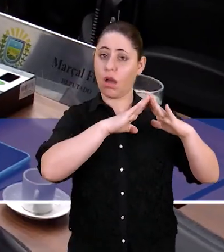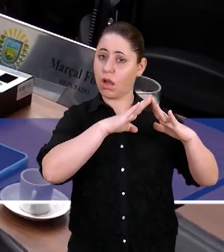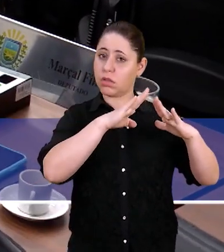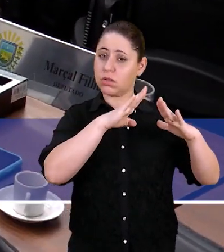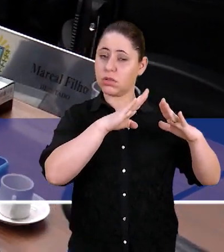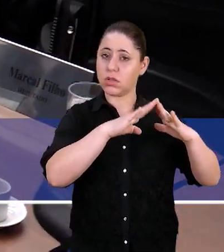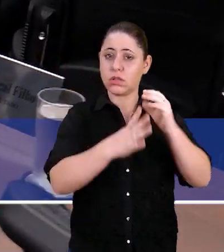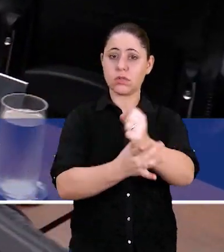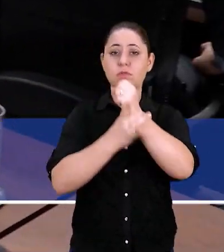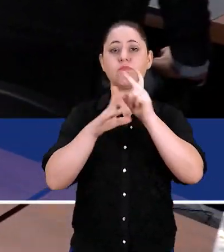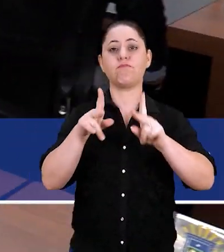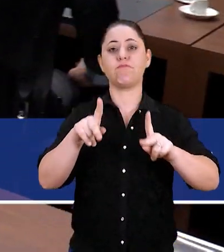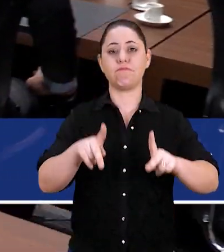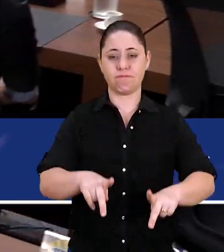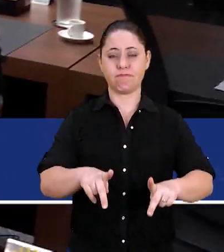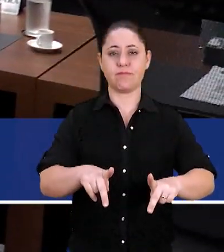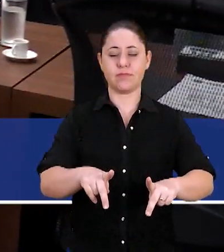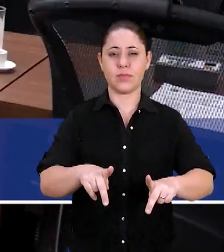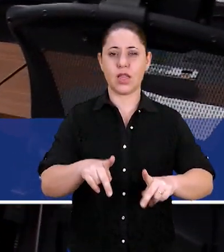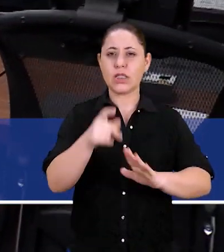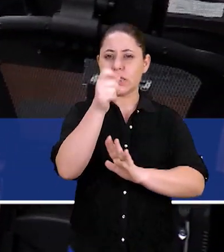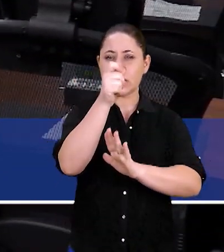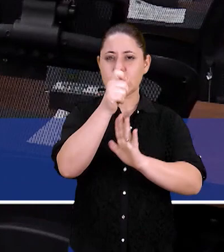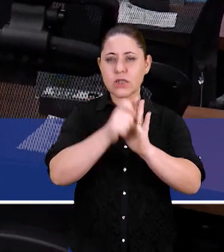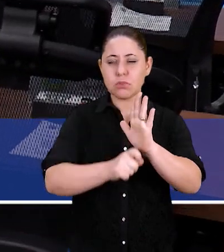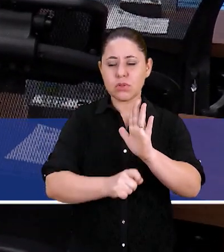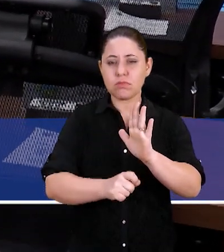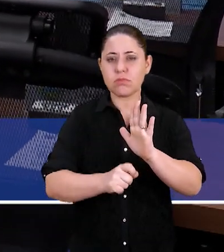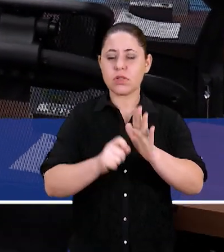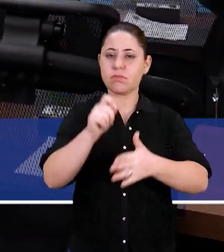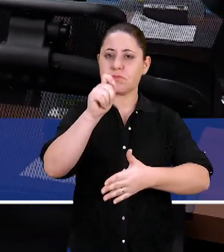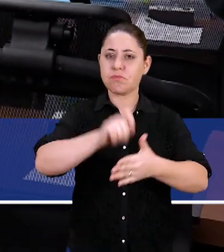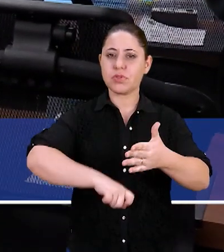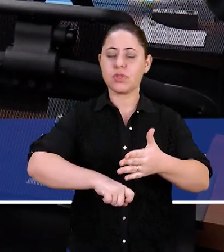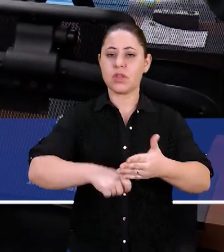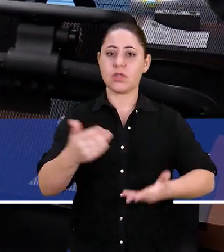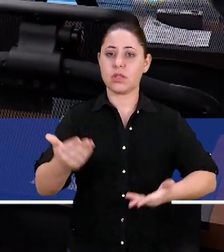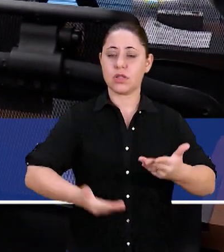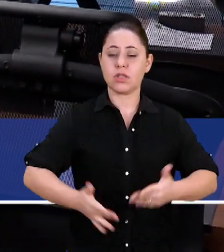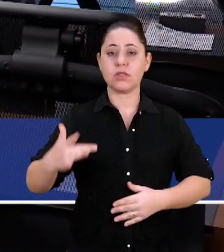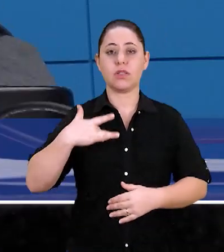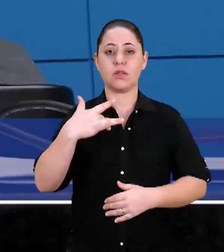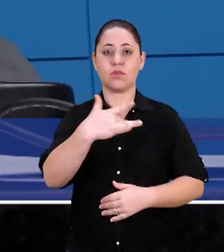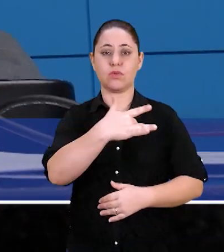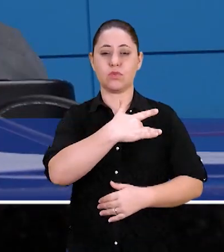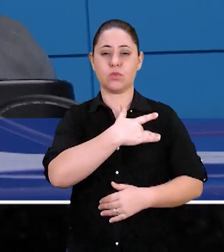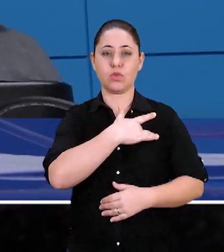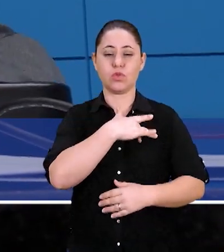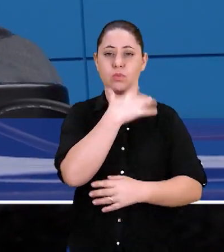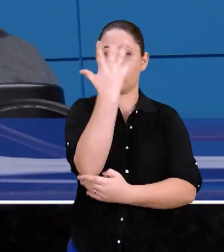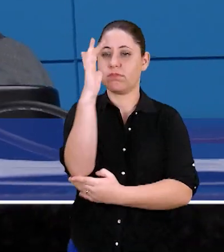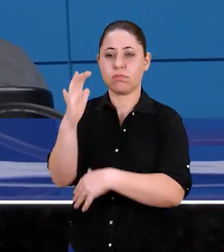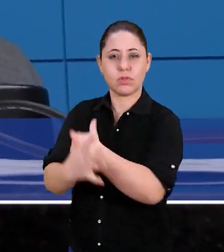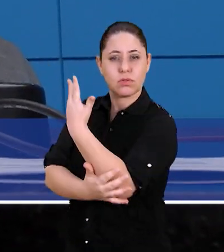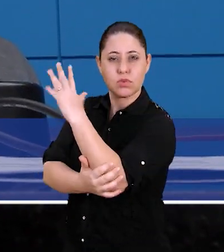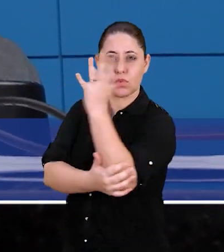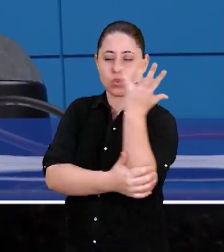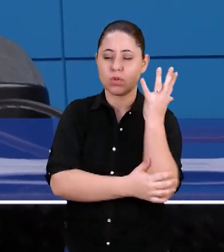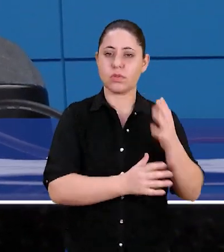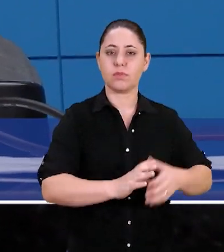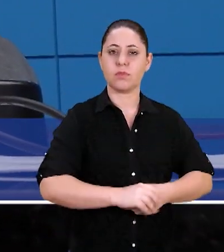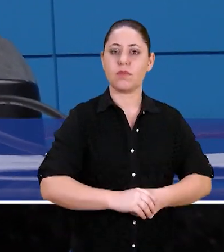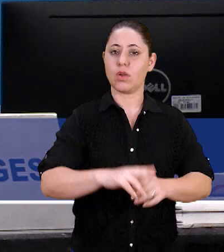como habitação, segurança pública, tributação, funcionalismo, saúde e